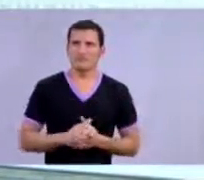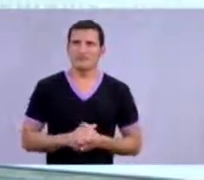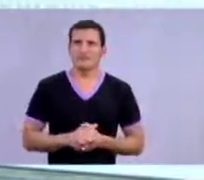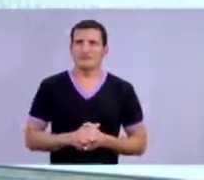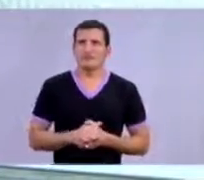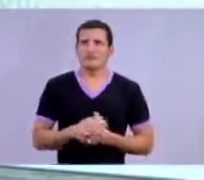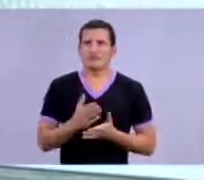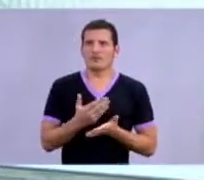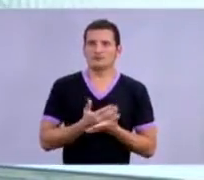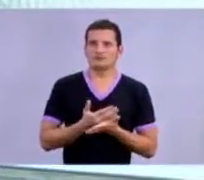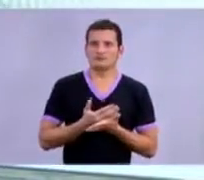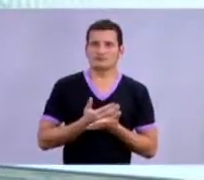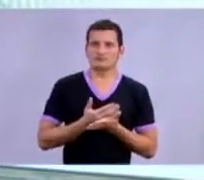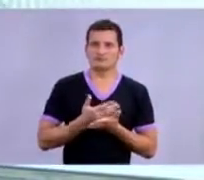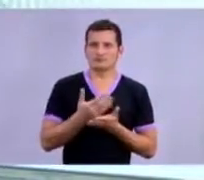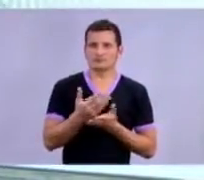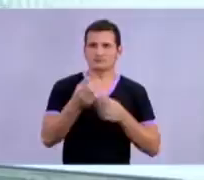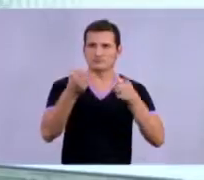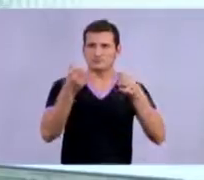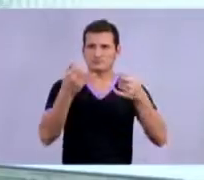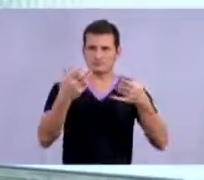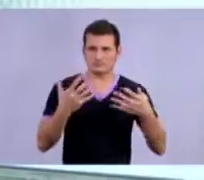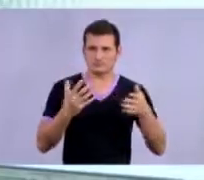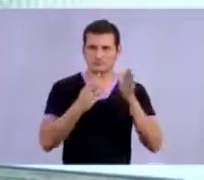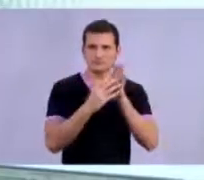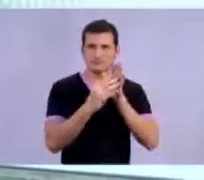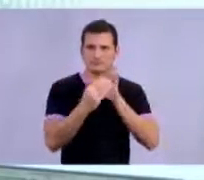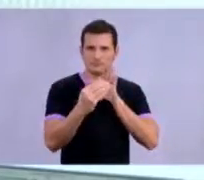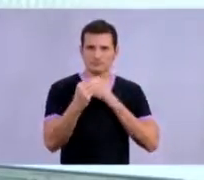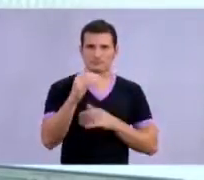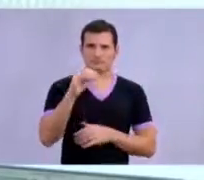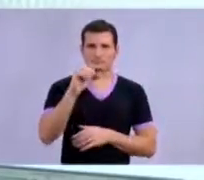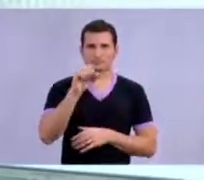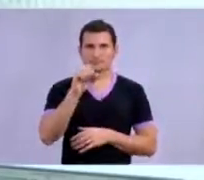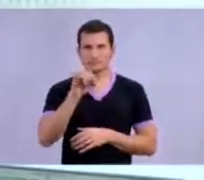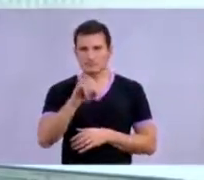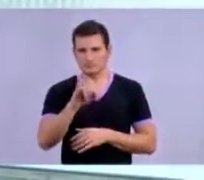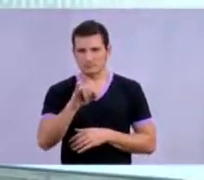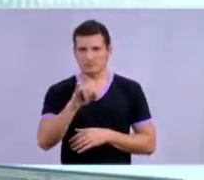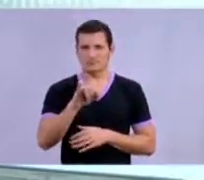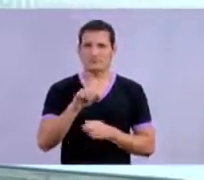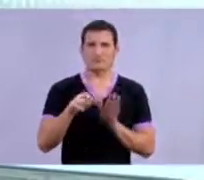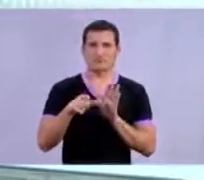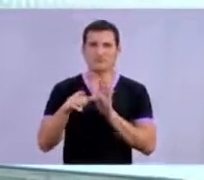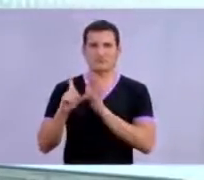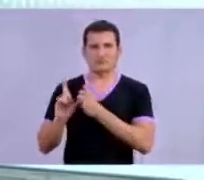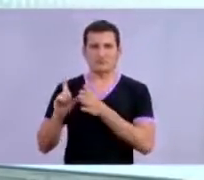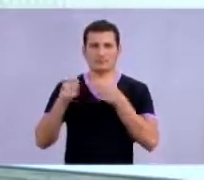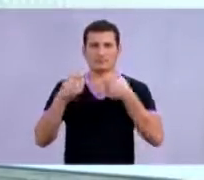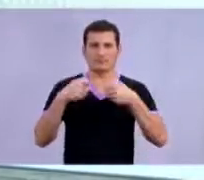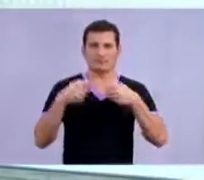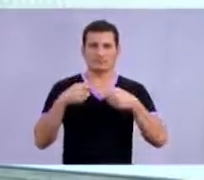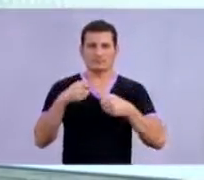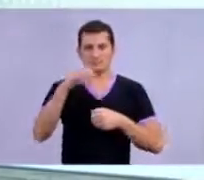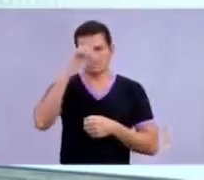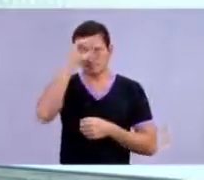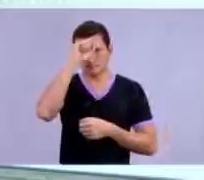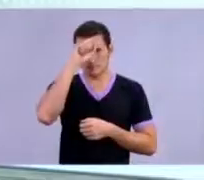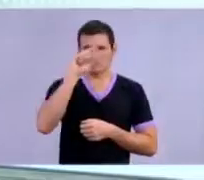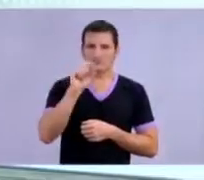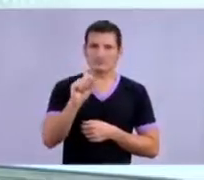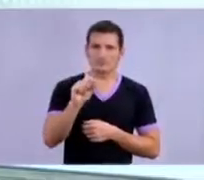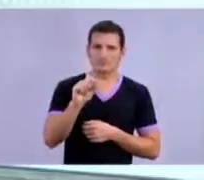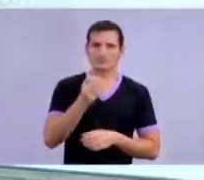a falar então do modelo OSI, de modelos de referência, antes nós precisamos aprender o que são